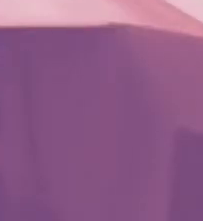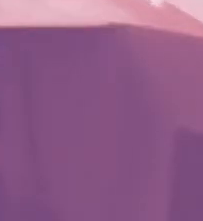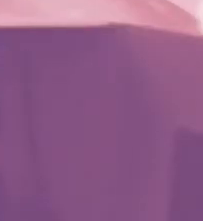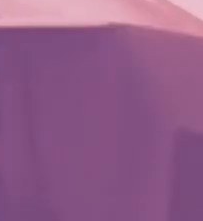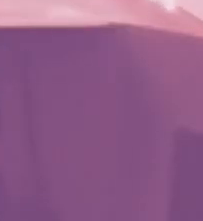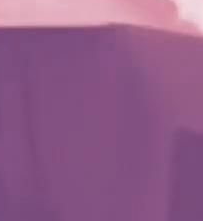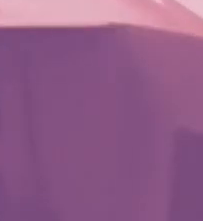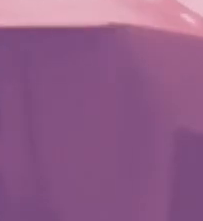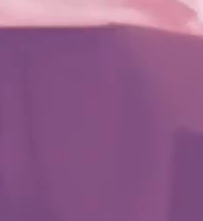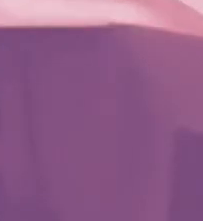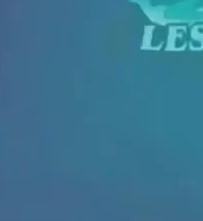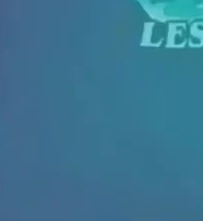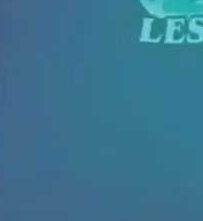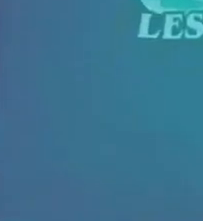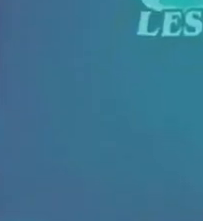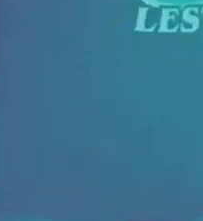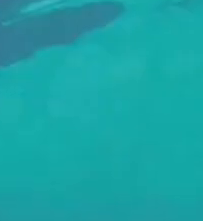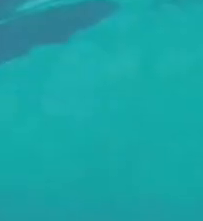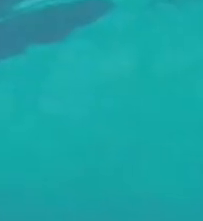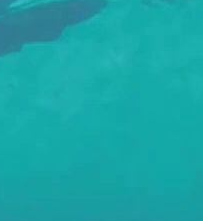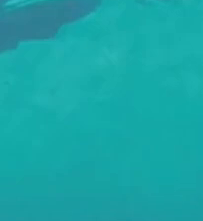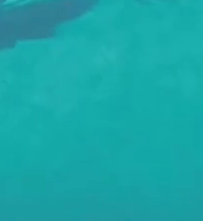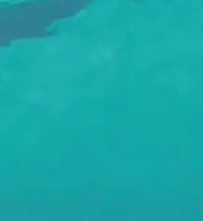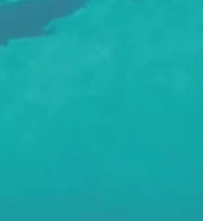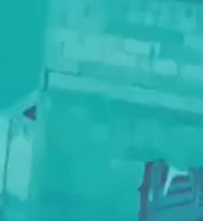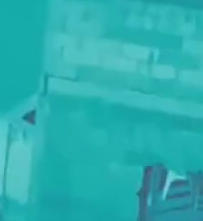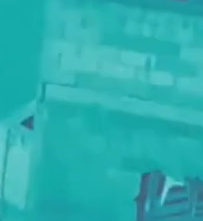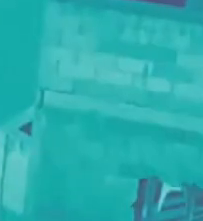fazer acontecer.